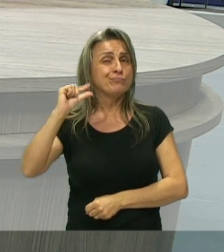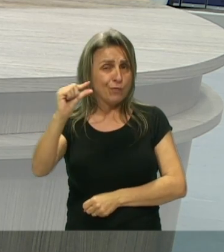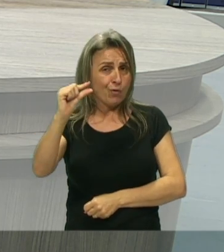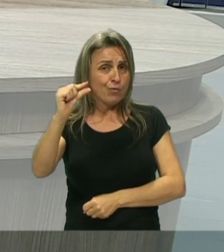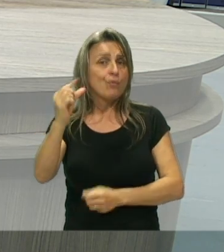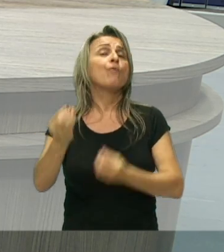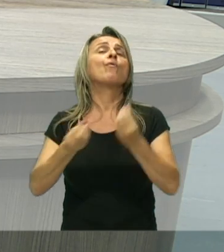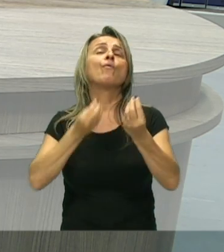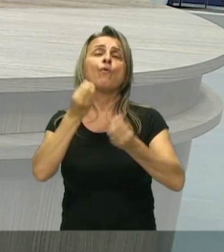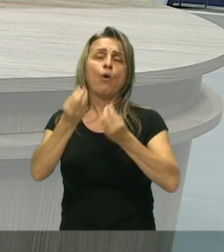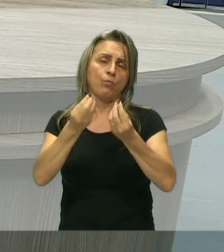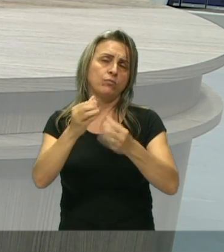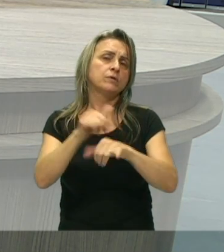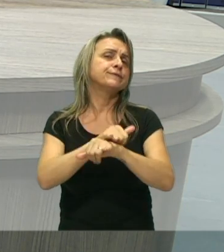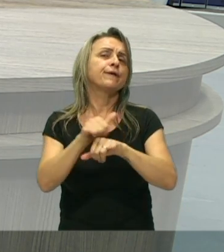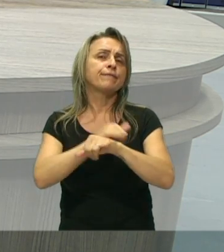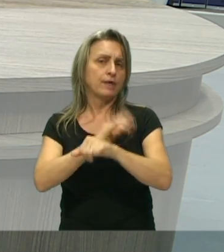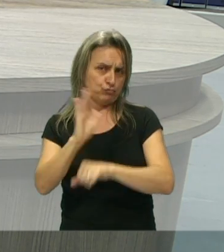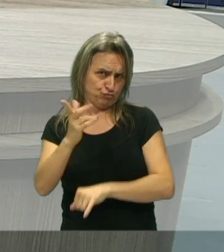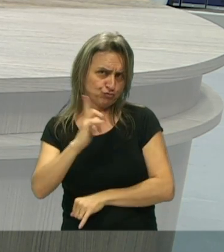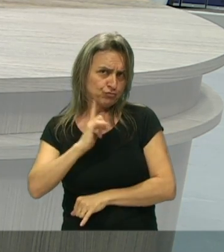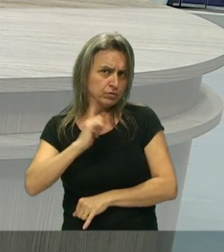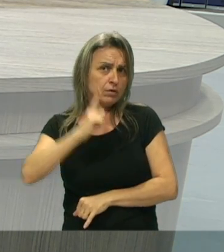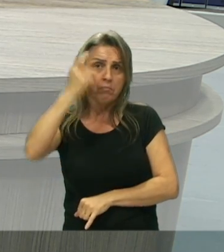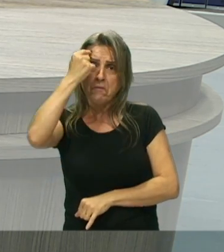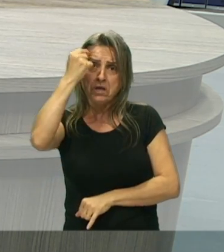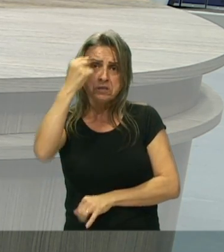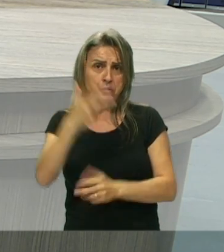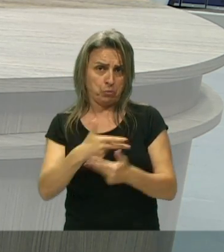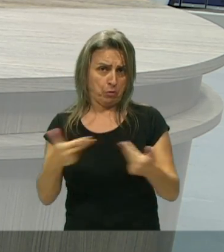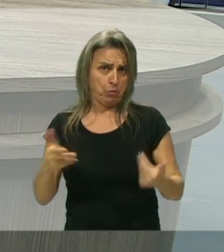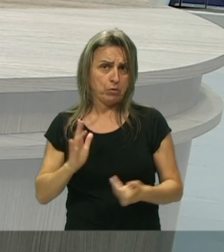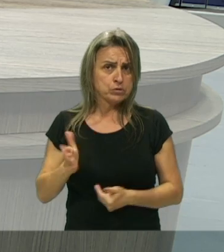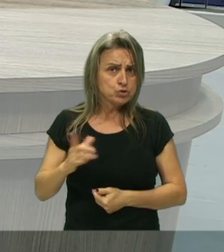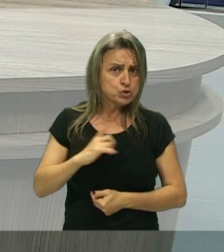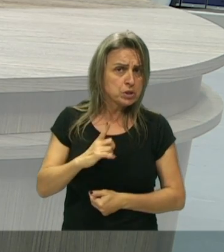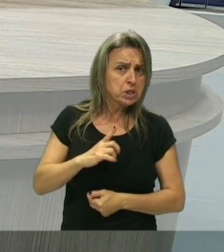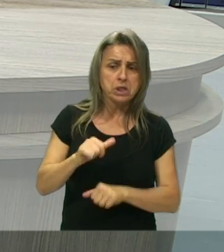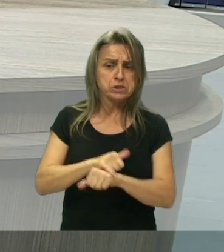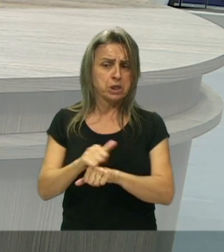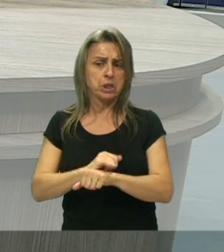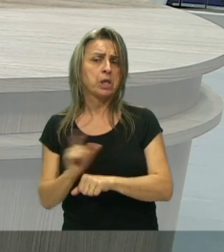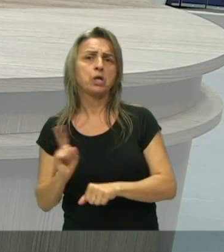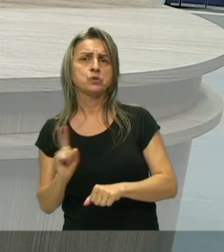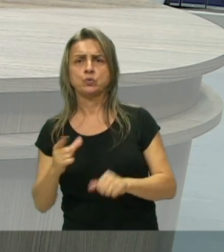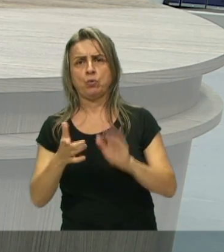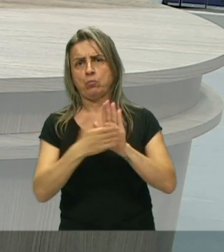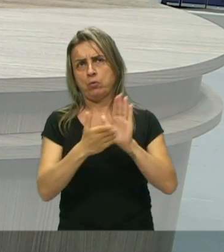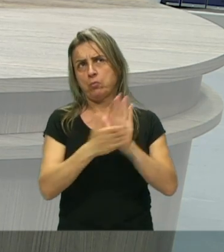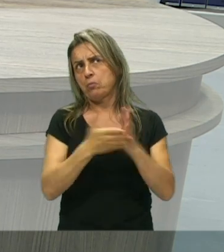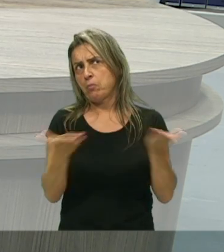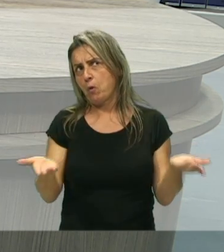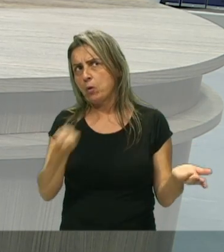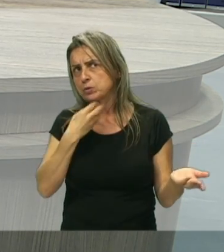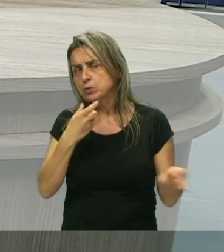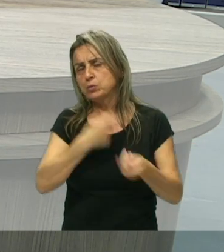fazer? Você já tem algum indicativo para levar alguma proposta às novas